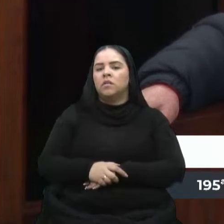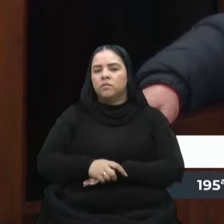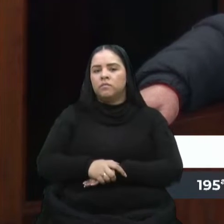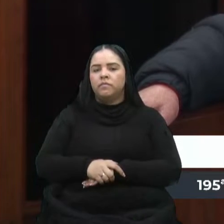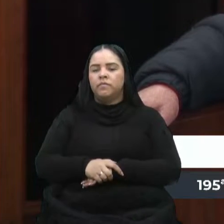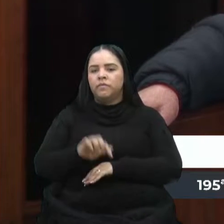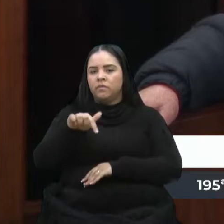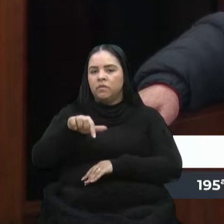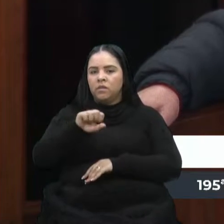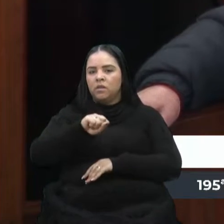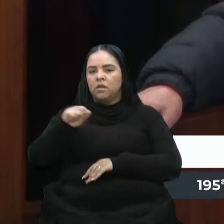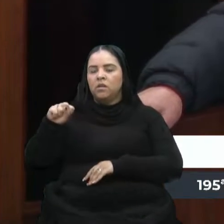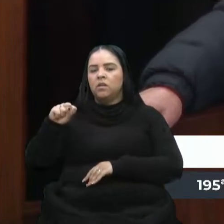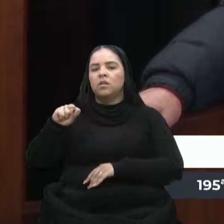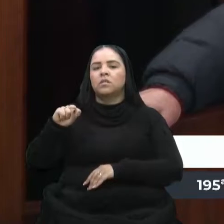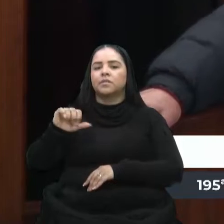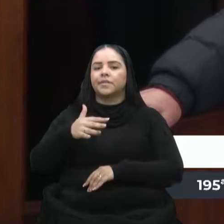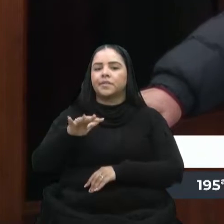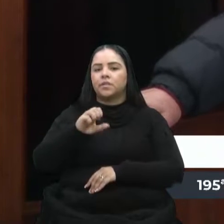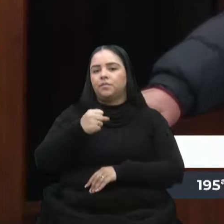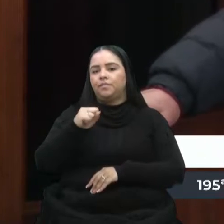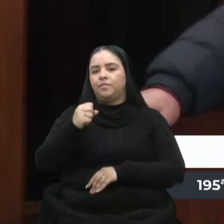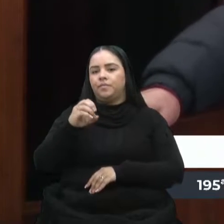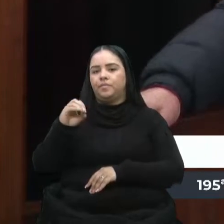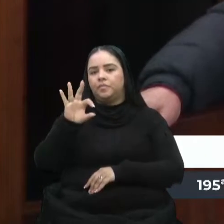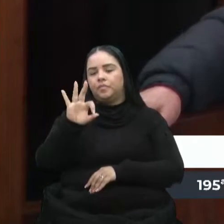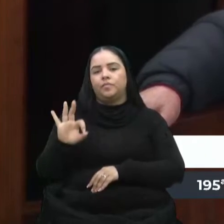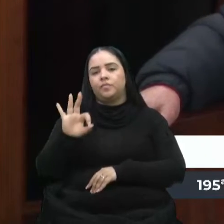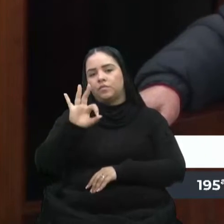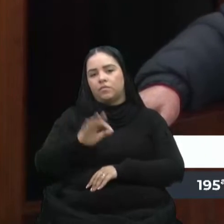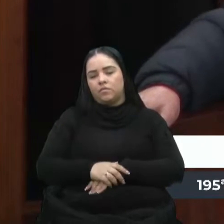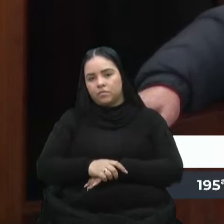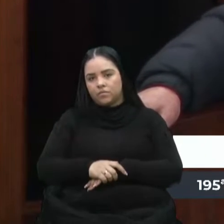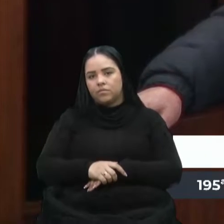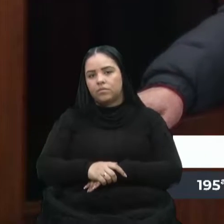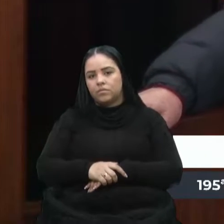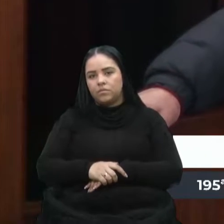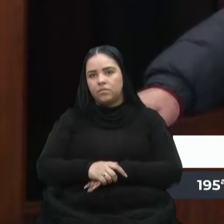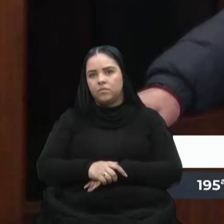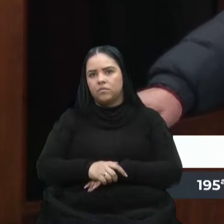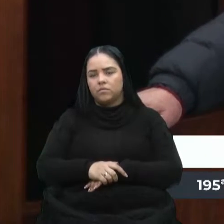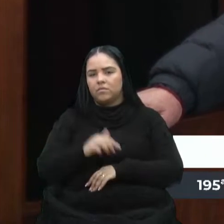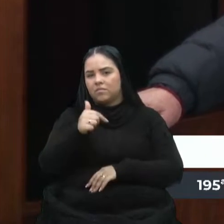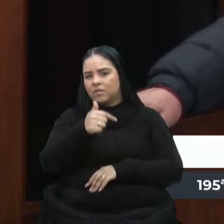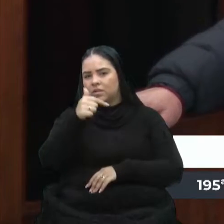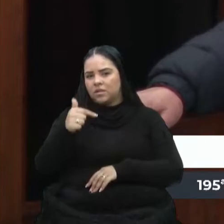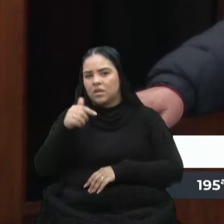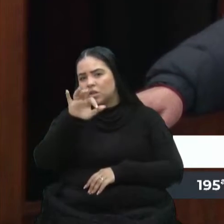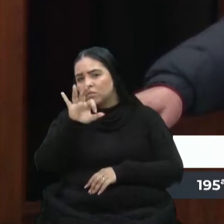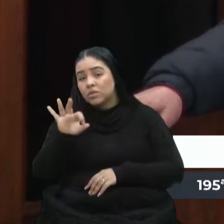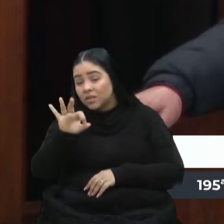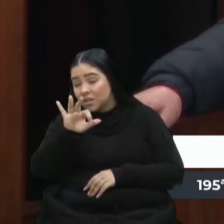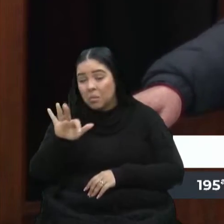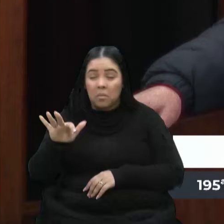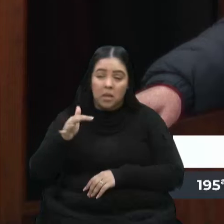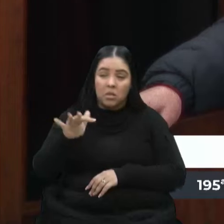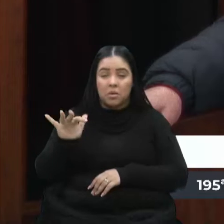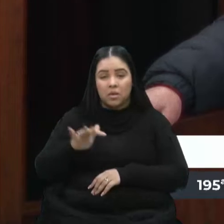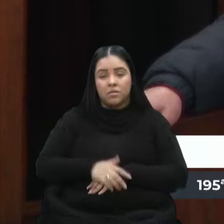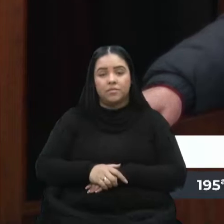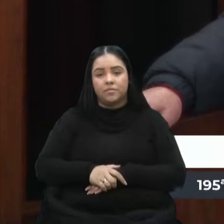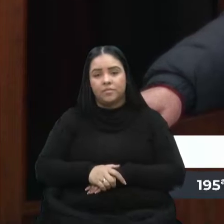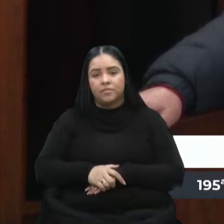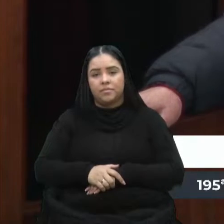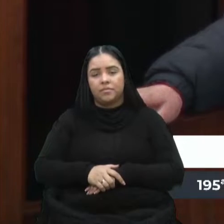semestre, veio quase 80%. Quase 77% em uns quebrados. Então,